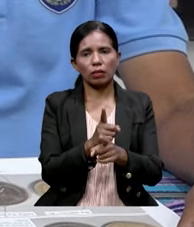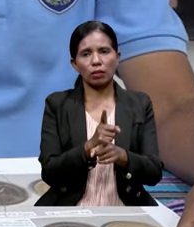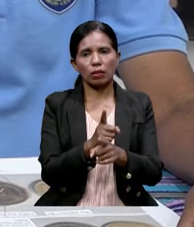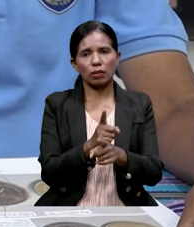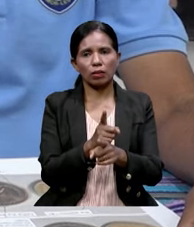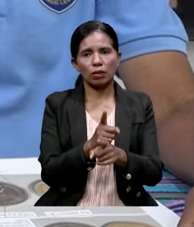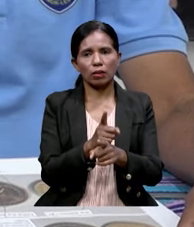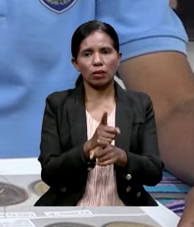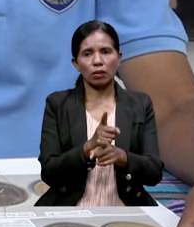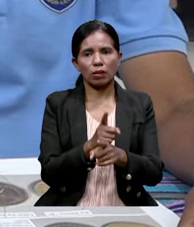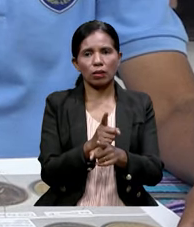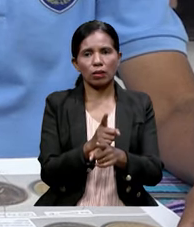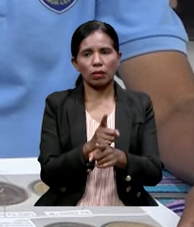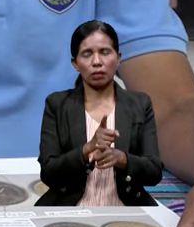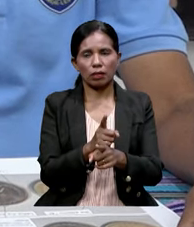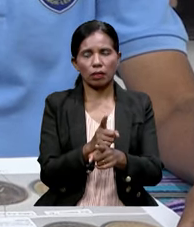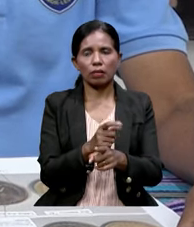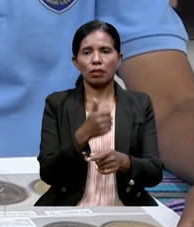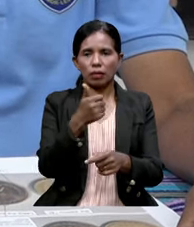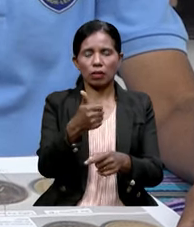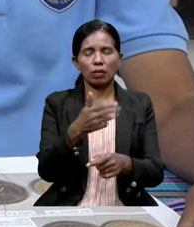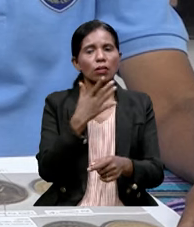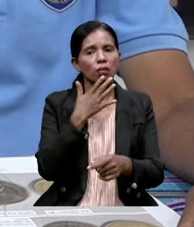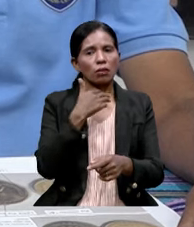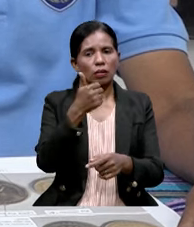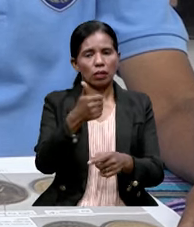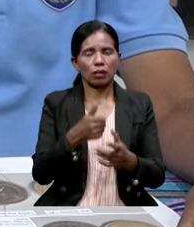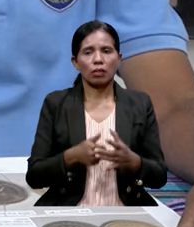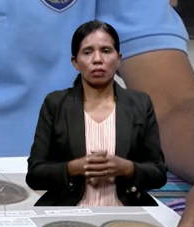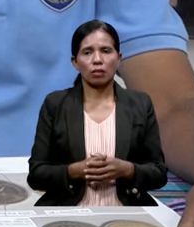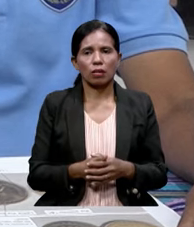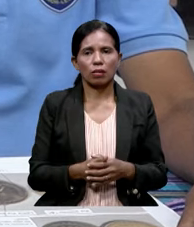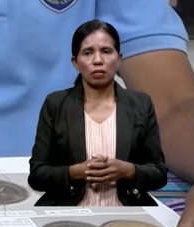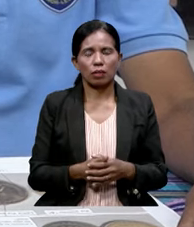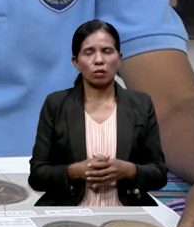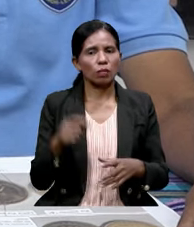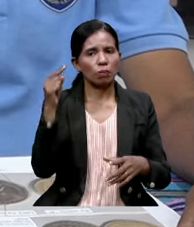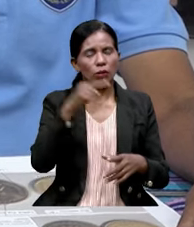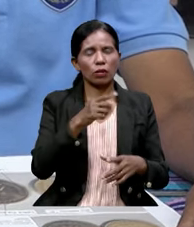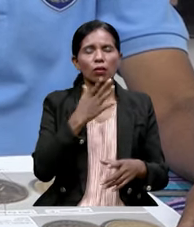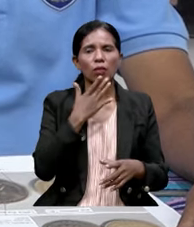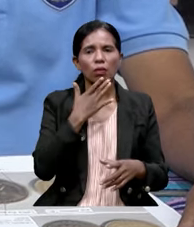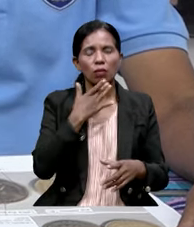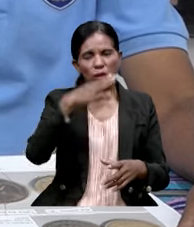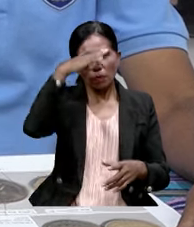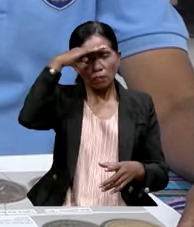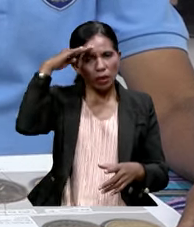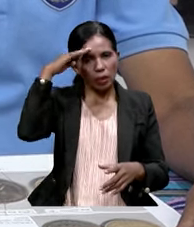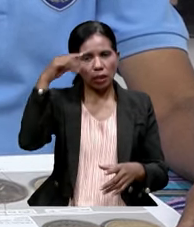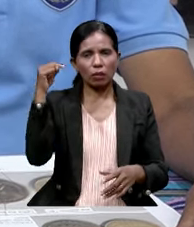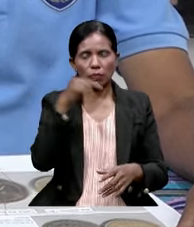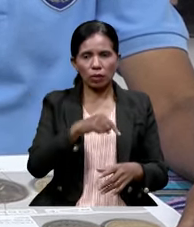ladun nia mia dia nia kor dia ida neve falsu nia kor meta mutuan kor meta mutuan